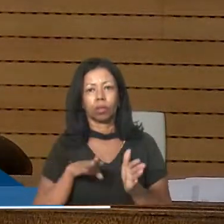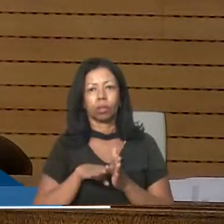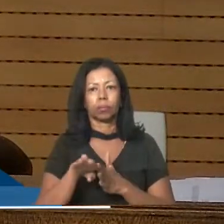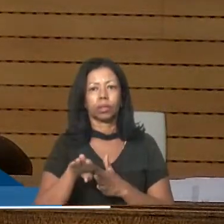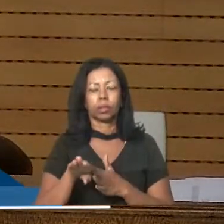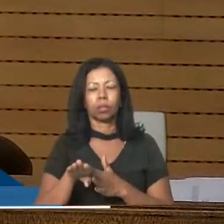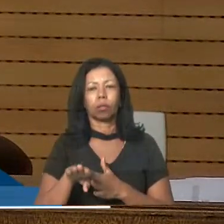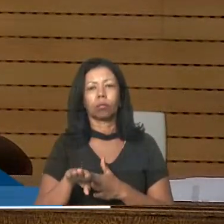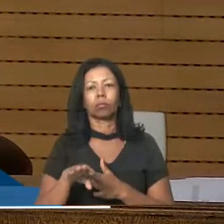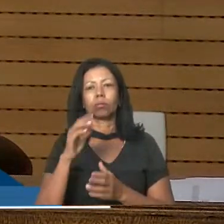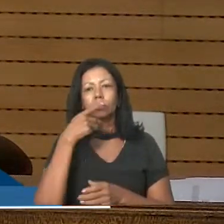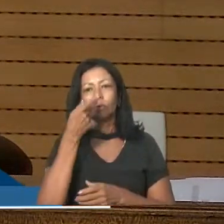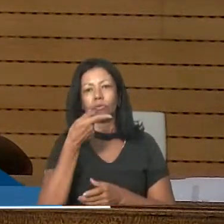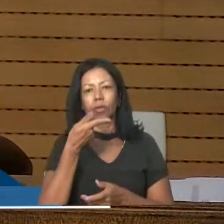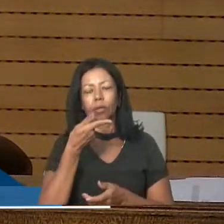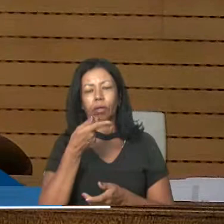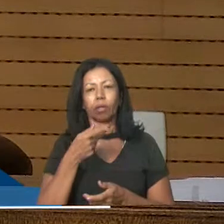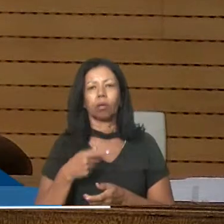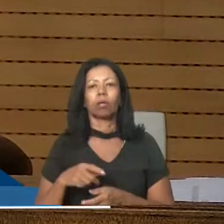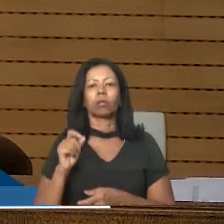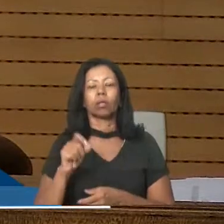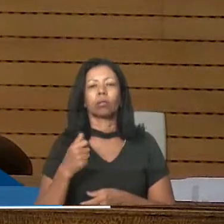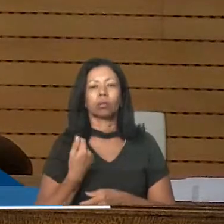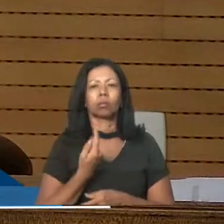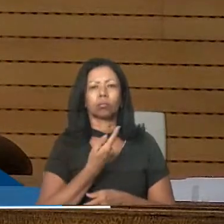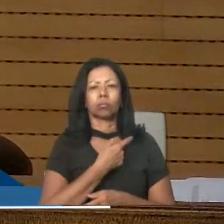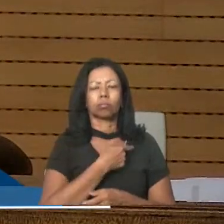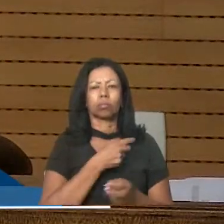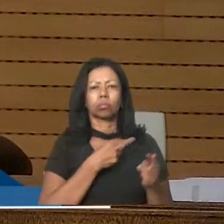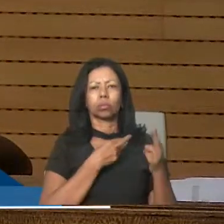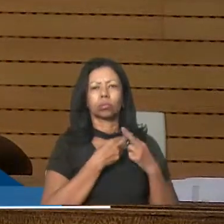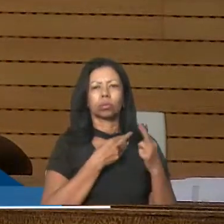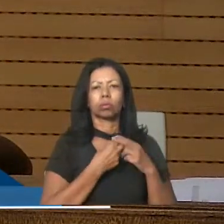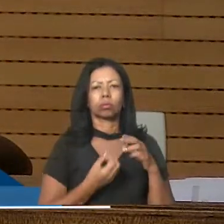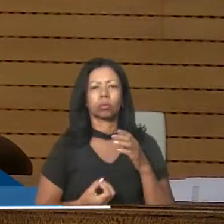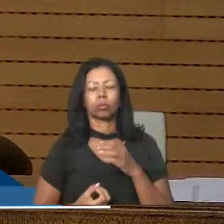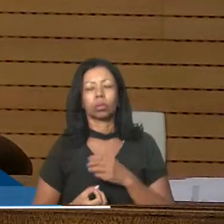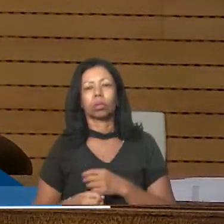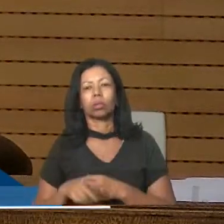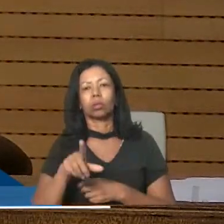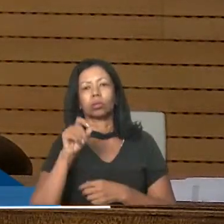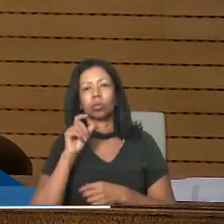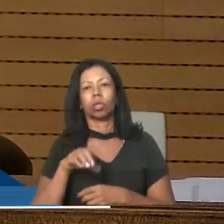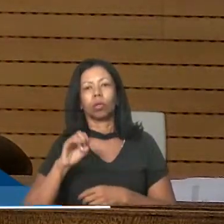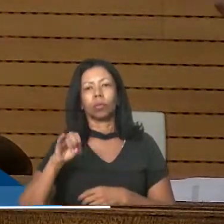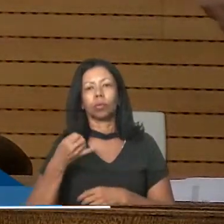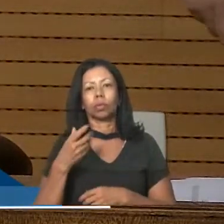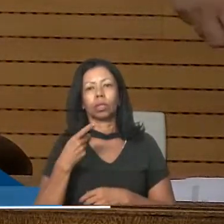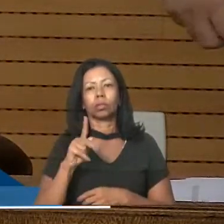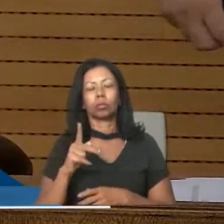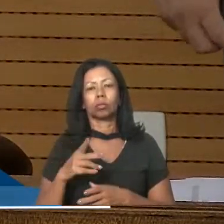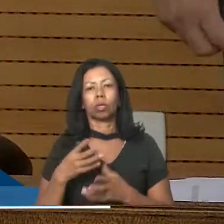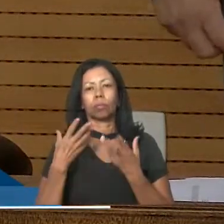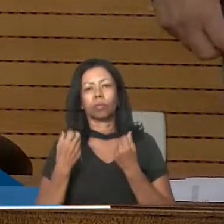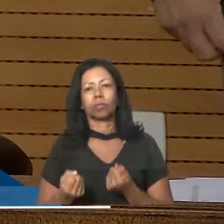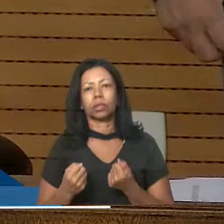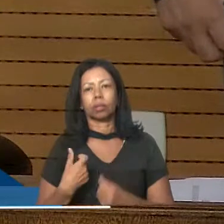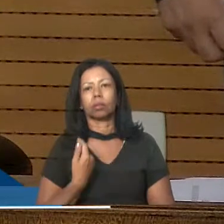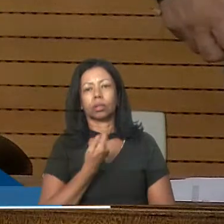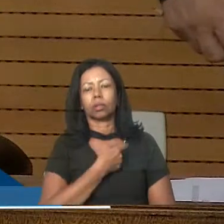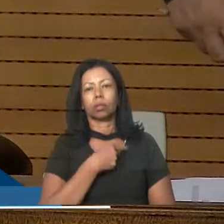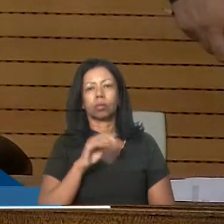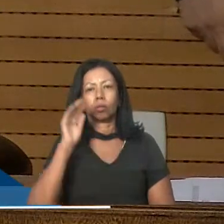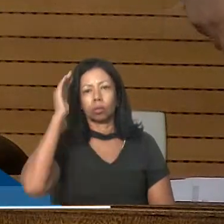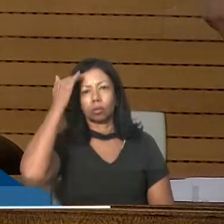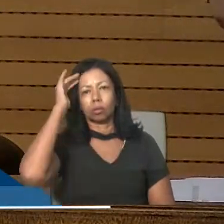normal tramitação da matéria. Quanto ao mérito, cabe ao doutor plenário decidir a conveniência e a oportunidade de sua aprovação. Salvo o melhor juízo, este é